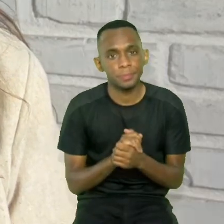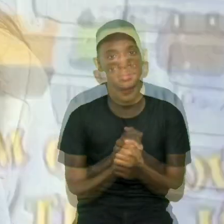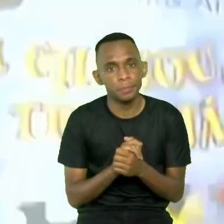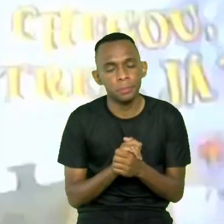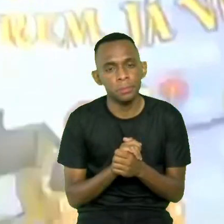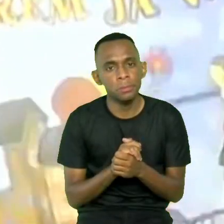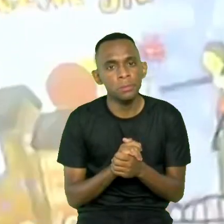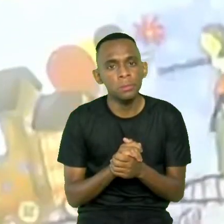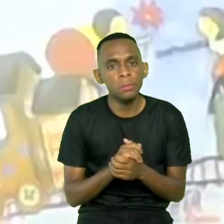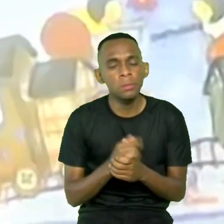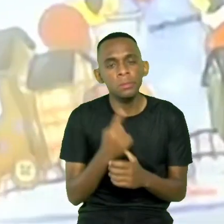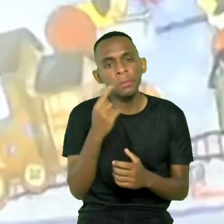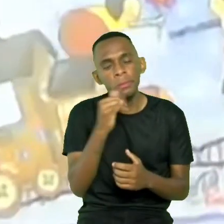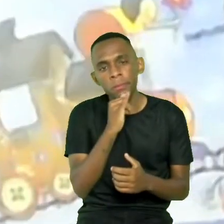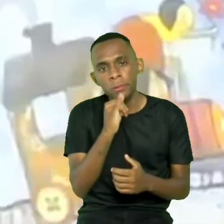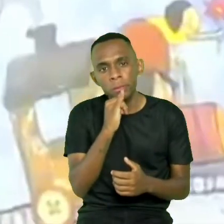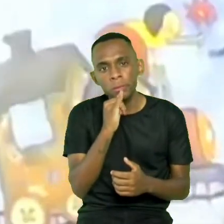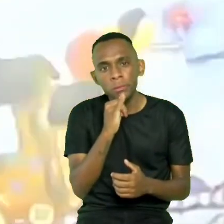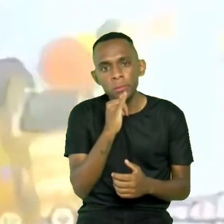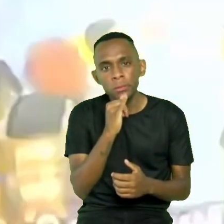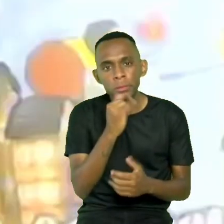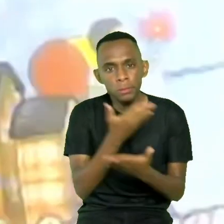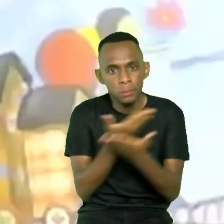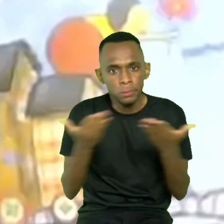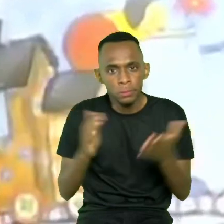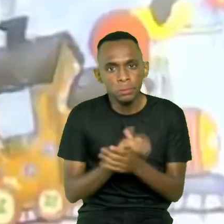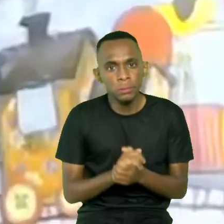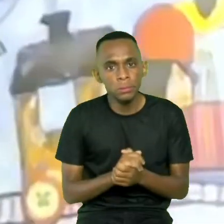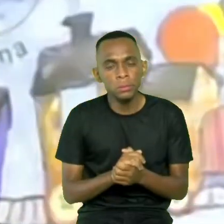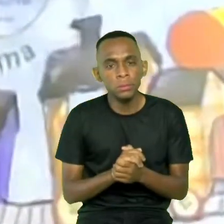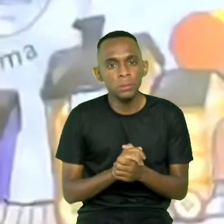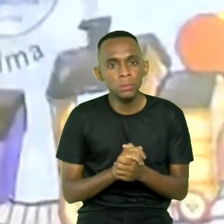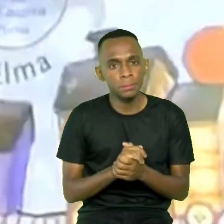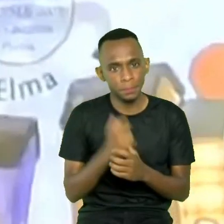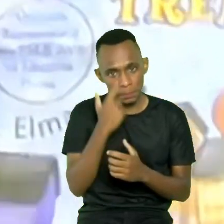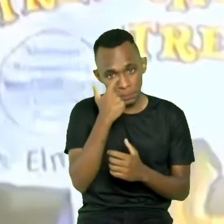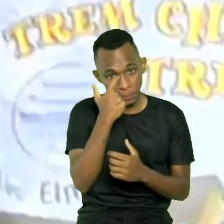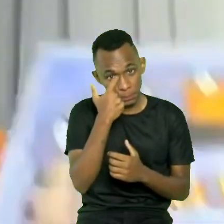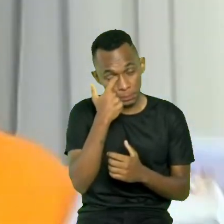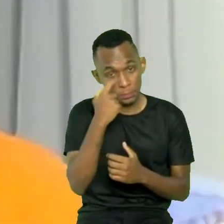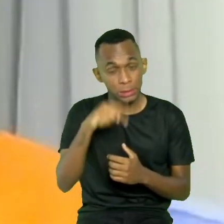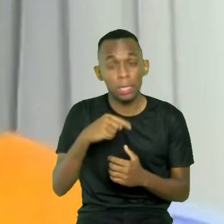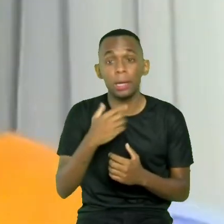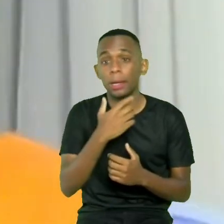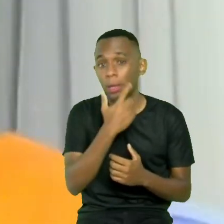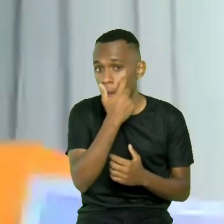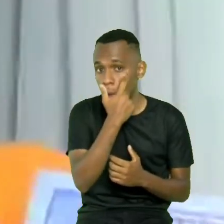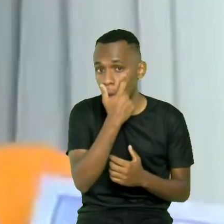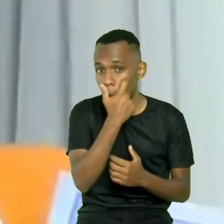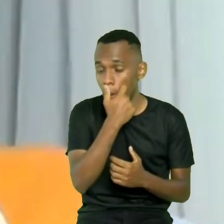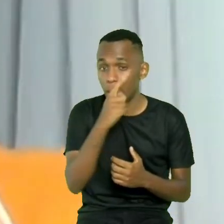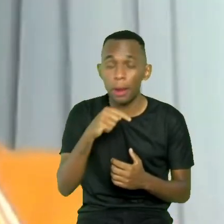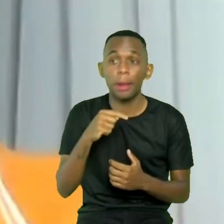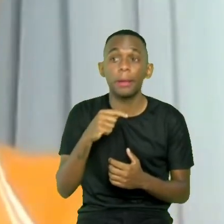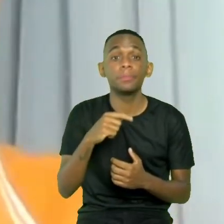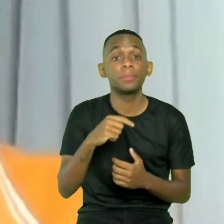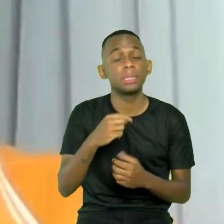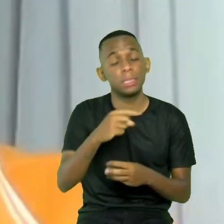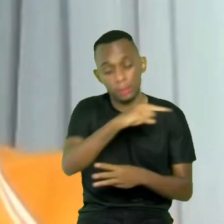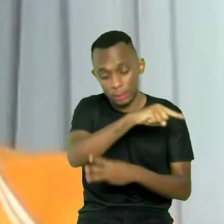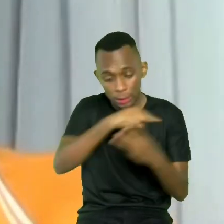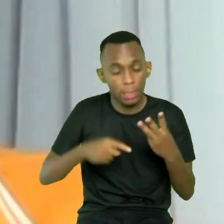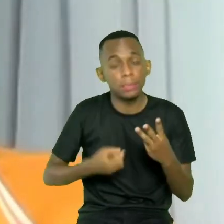Esse aqui, por exemplo, Trem Chegou, Trem Já Vai, é um livro, são três poeminhas